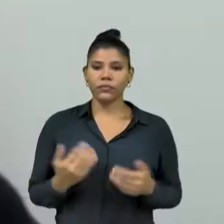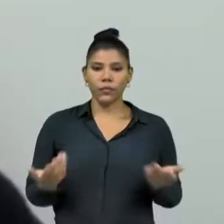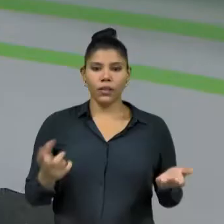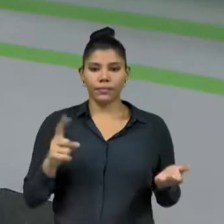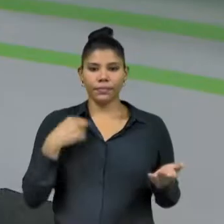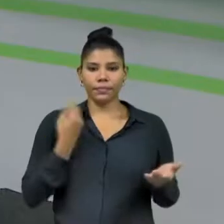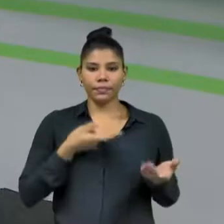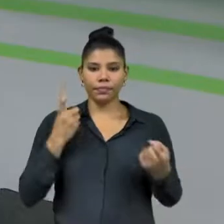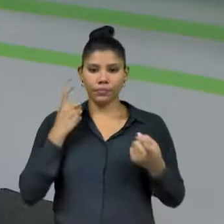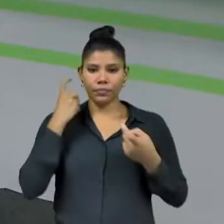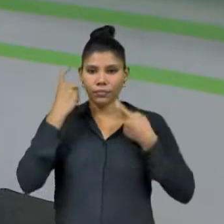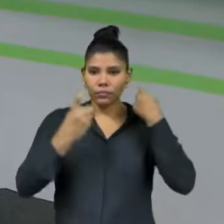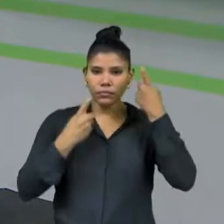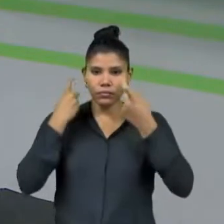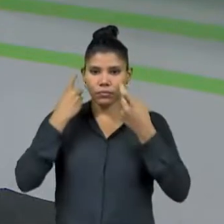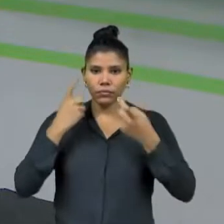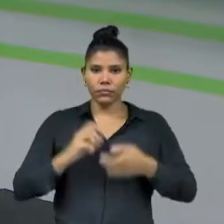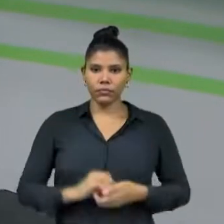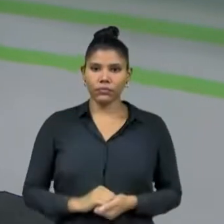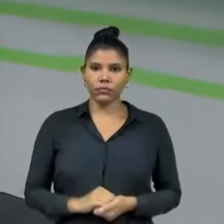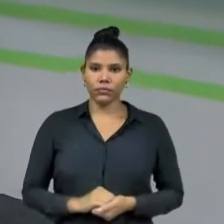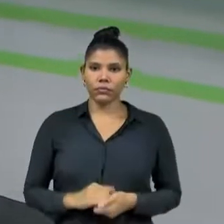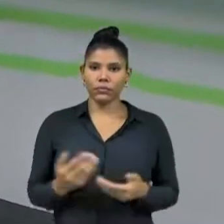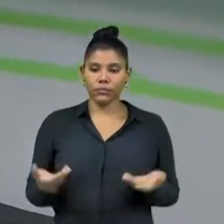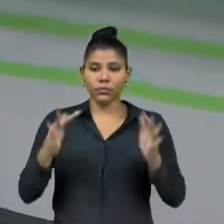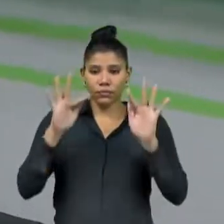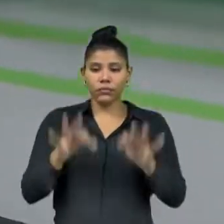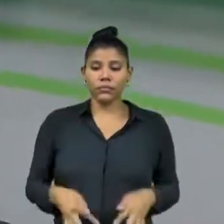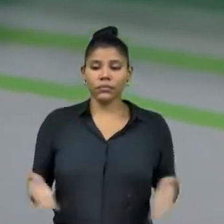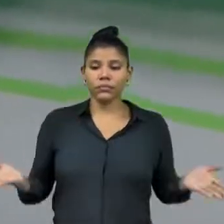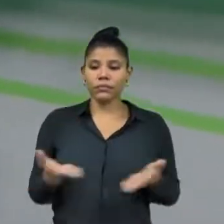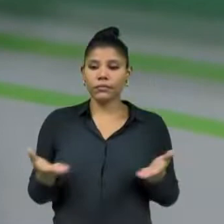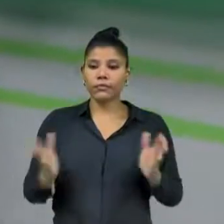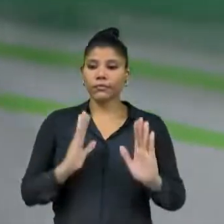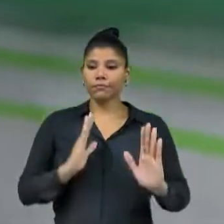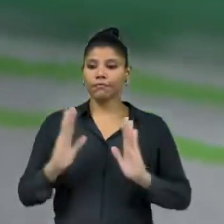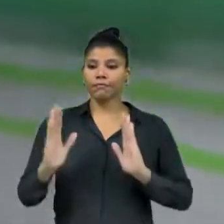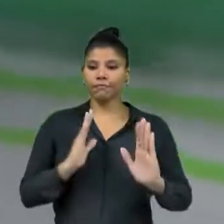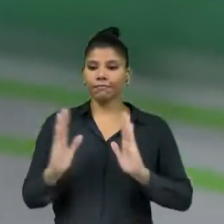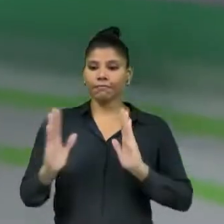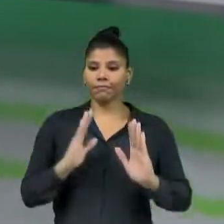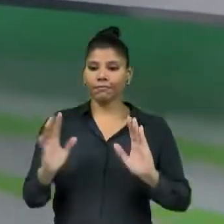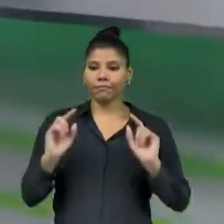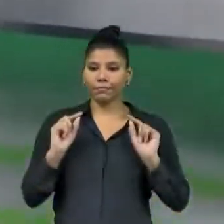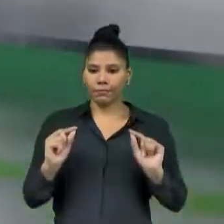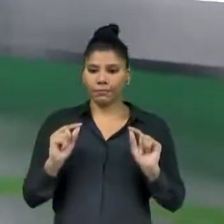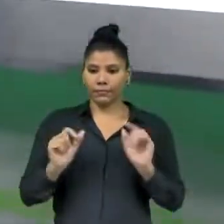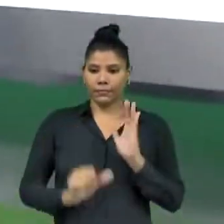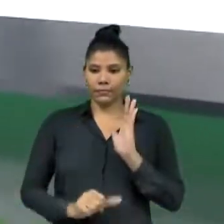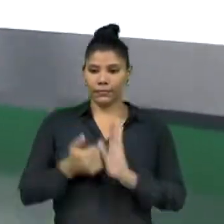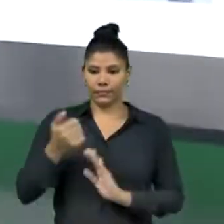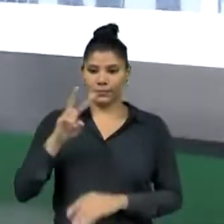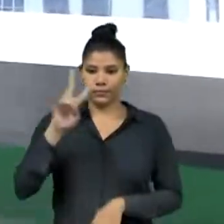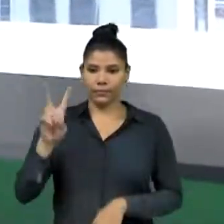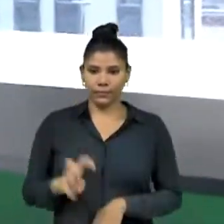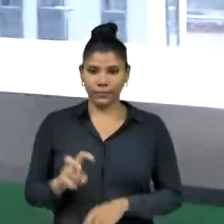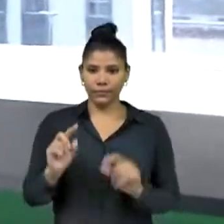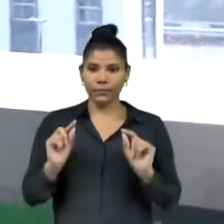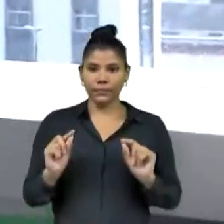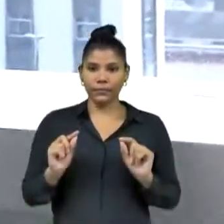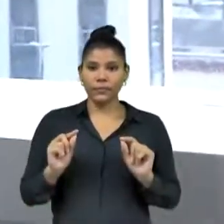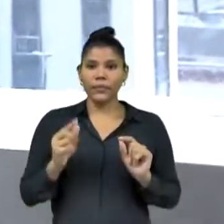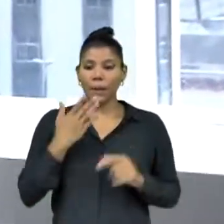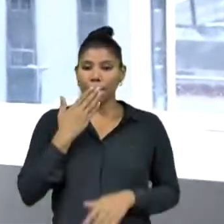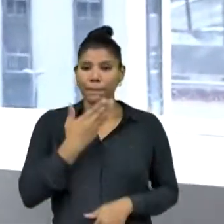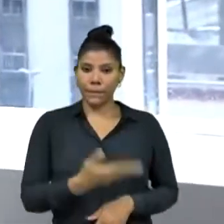bastante. Termina hoje o prazo para emitir pela primeira vez ou regularizar o título de eleitor. Esse é o